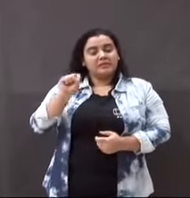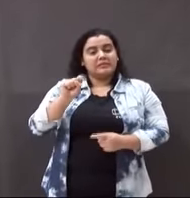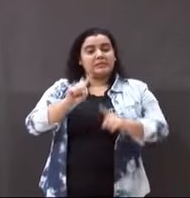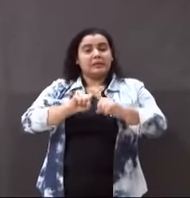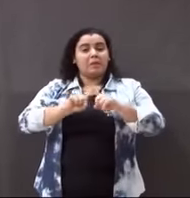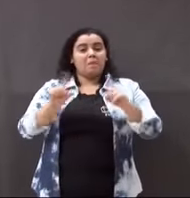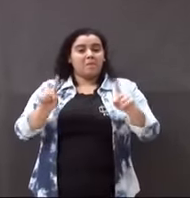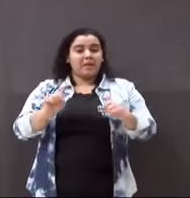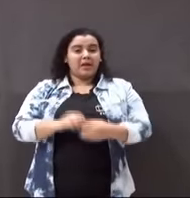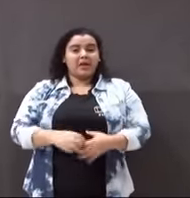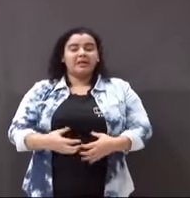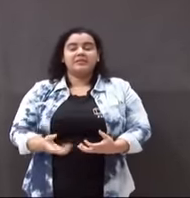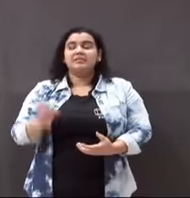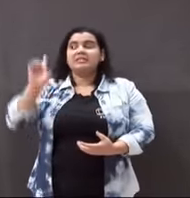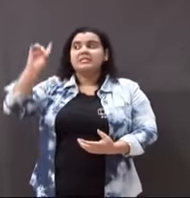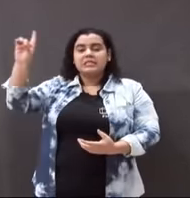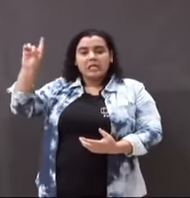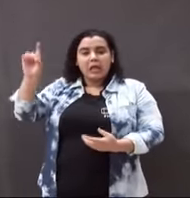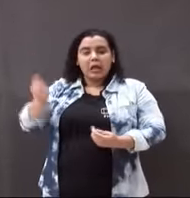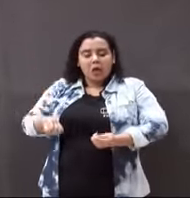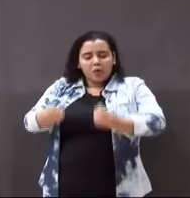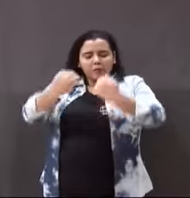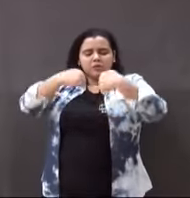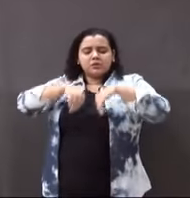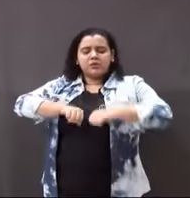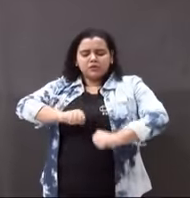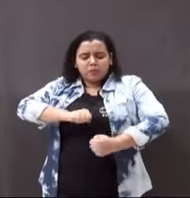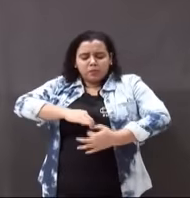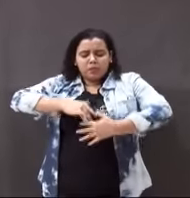apenas um grande Deus.